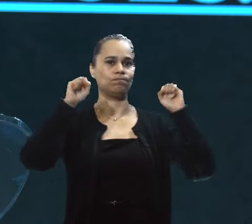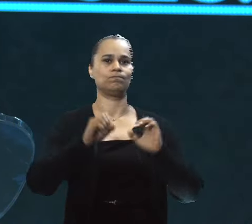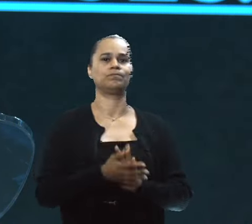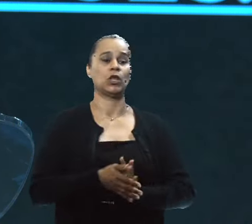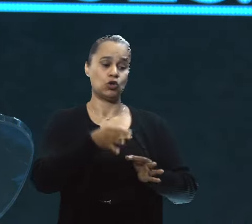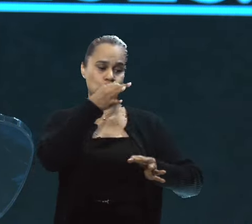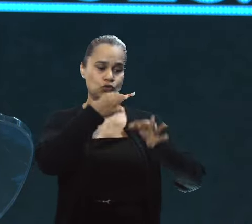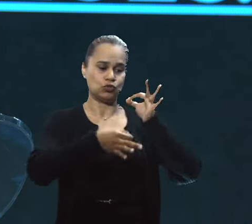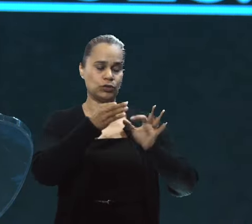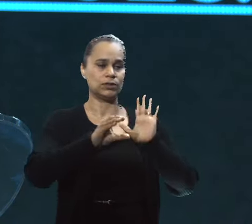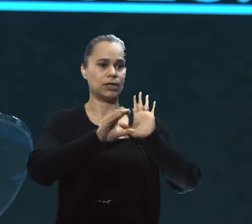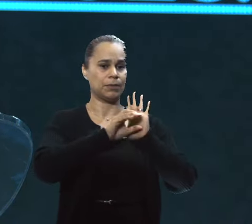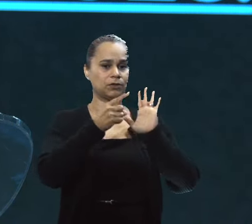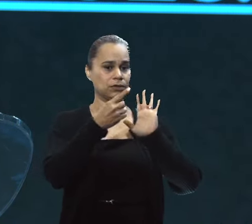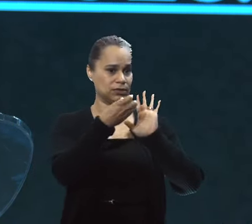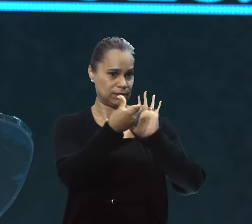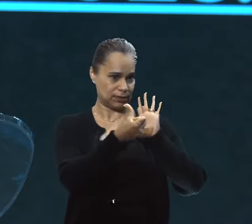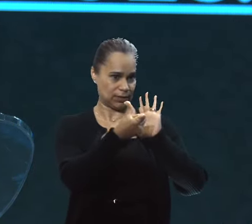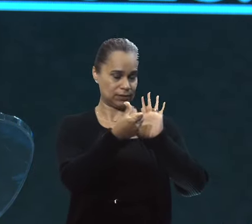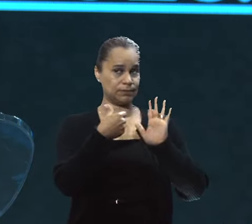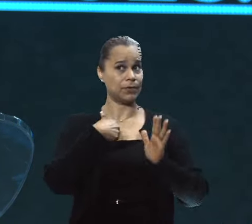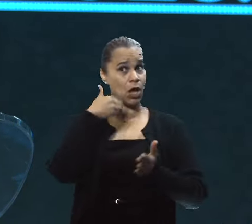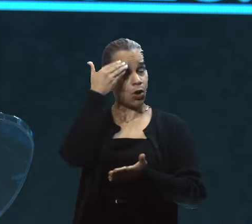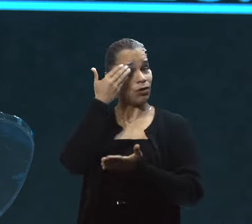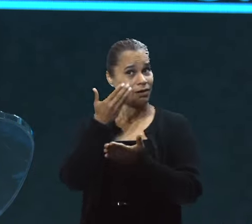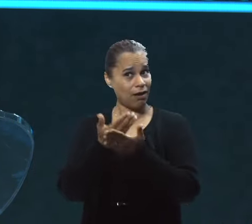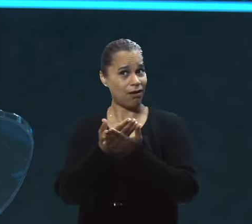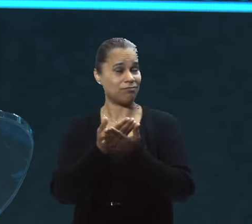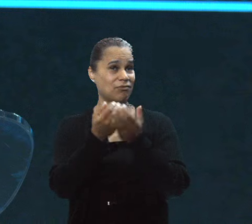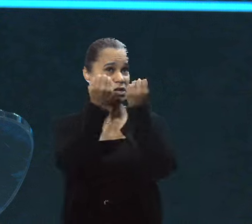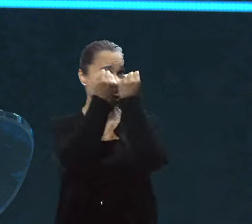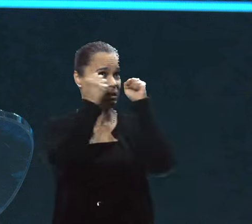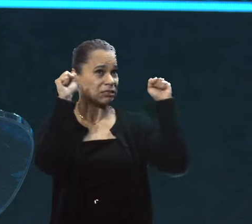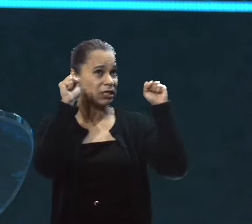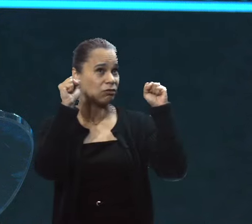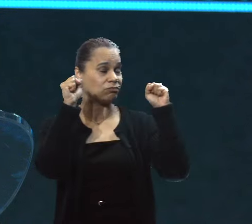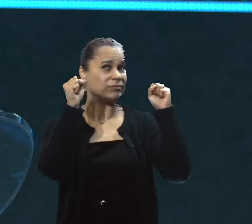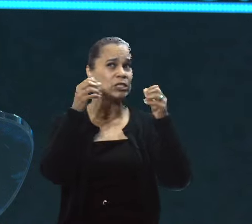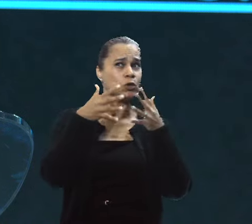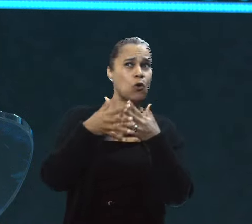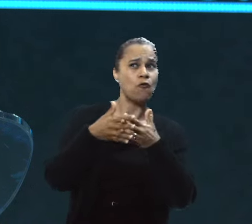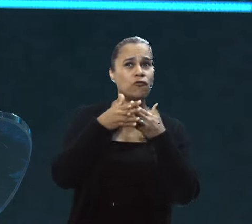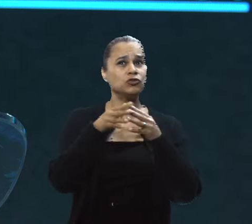Eu creio que Sansão confundiu unção com aprovação.